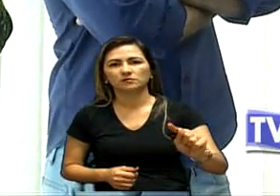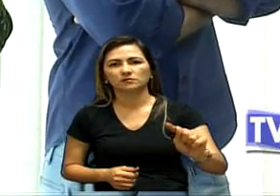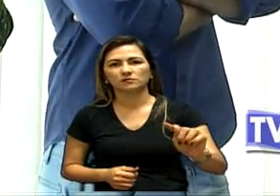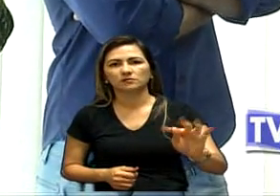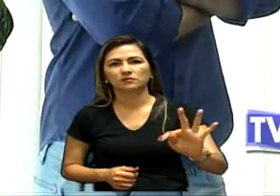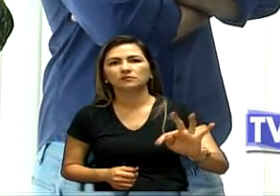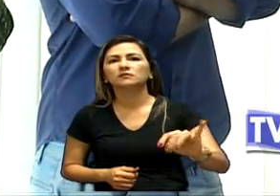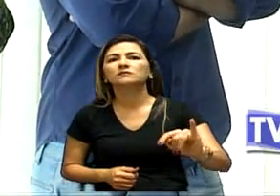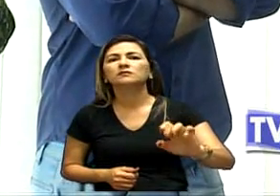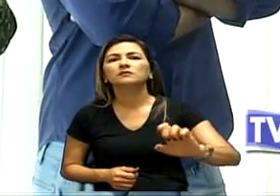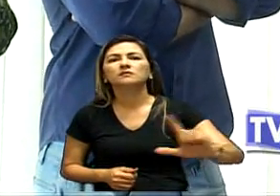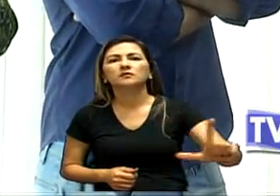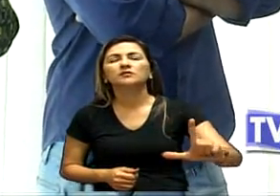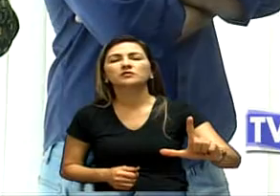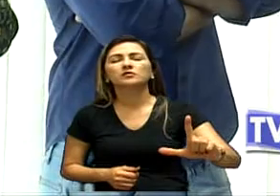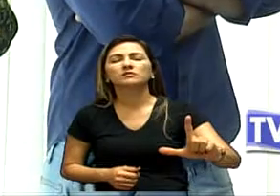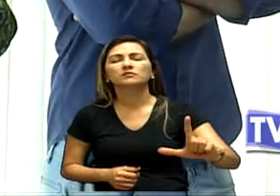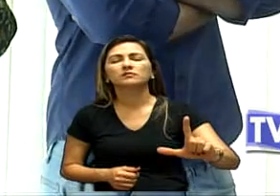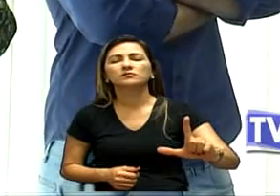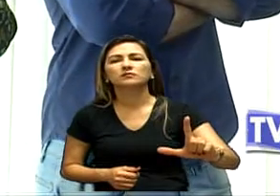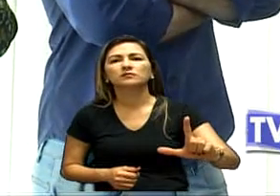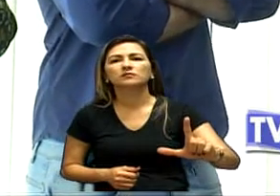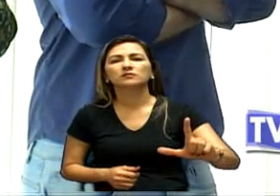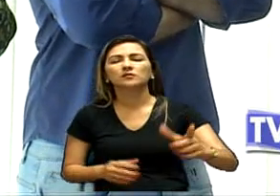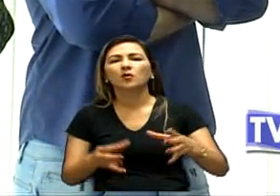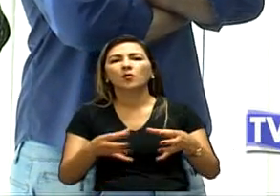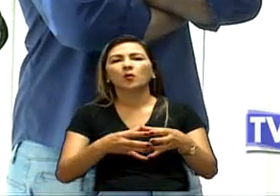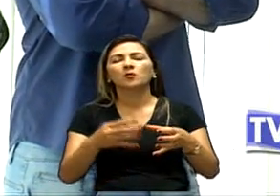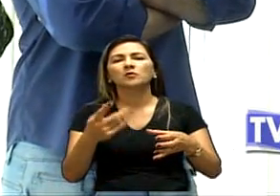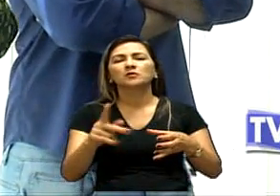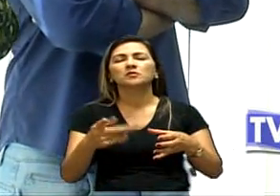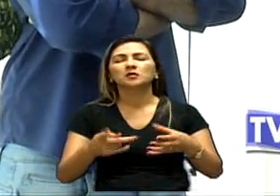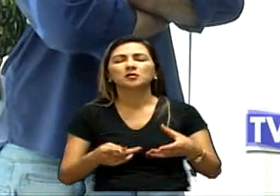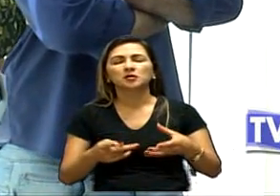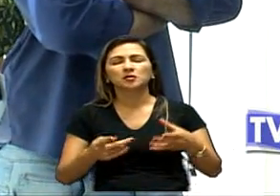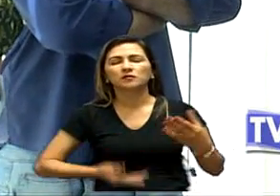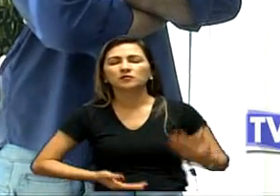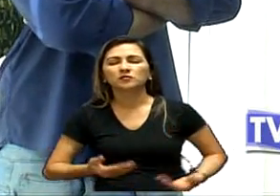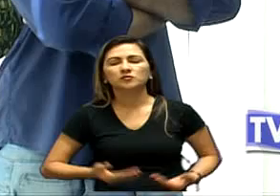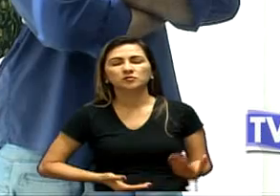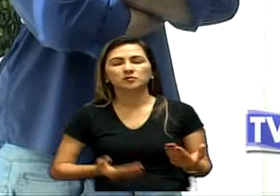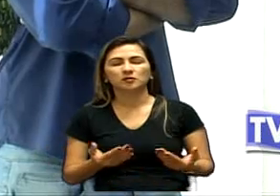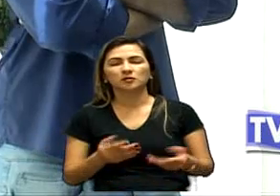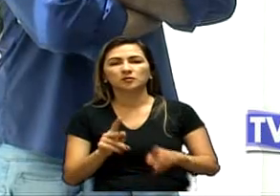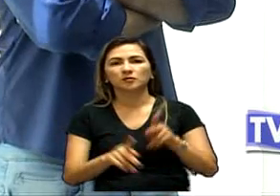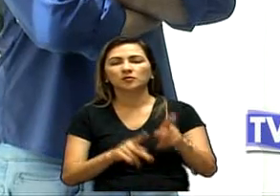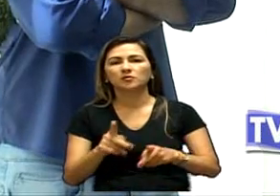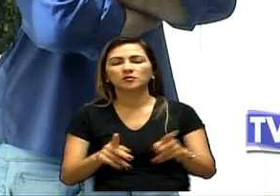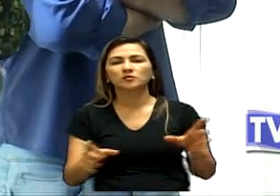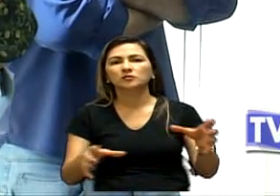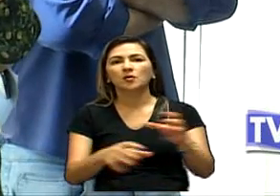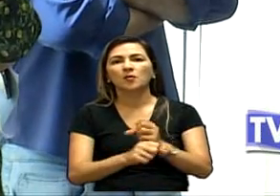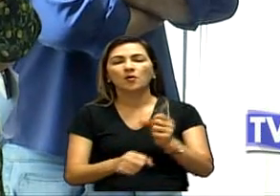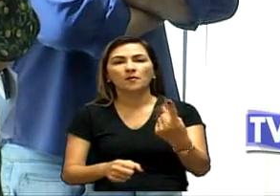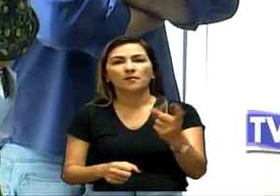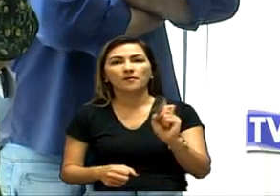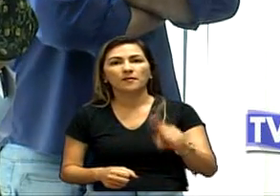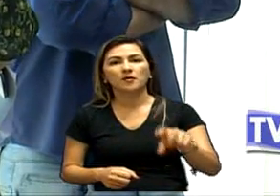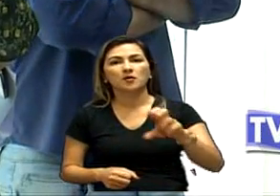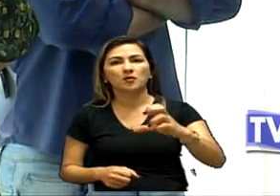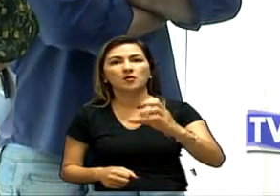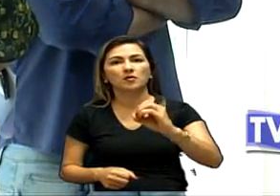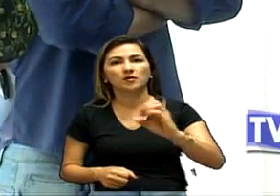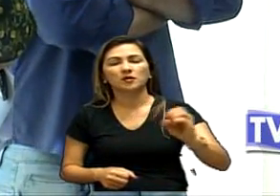1.500 servidores votaram, participaram do processo, sendo que mais de 90% votaram na chapa